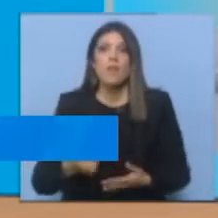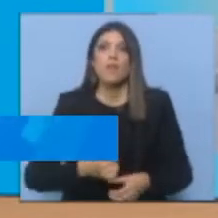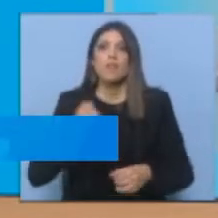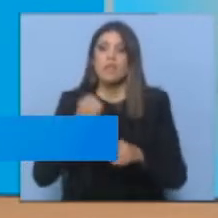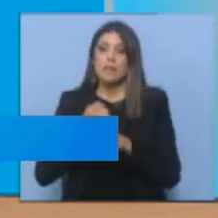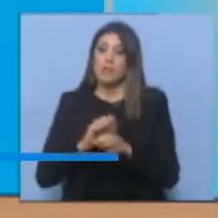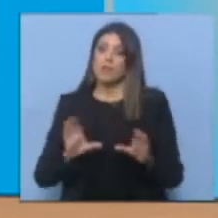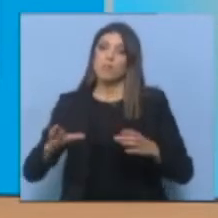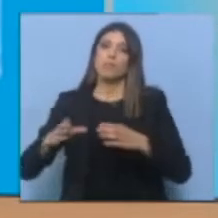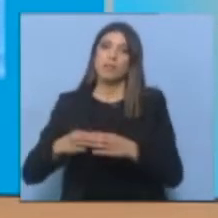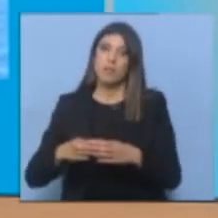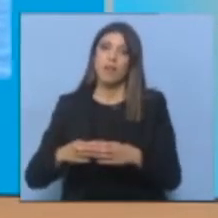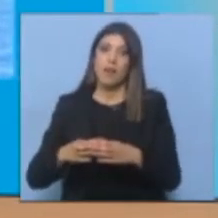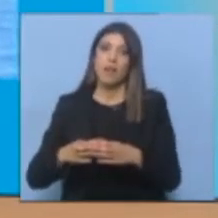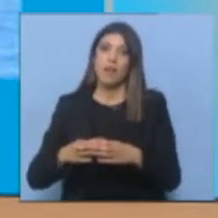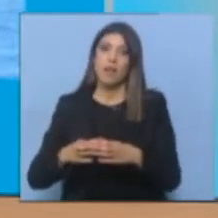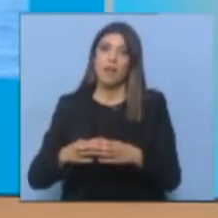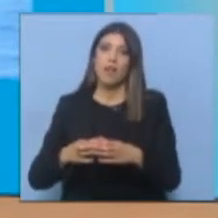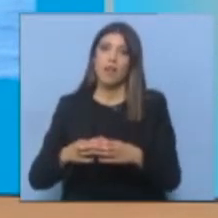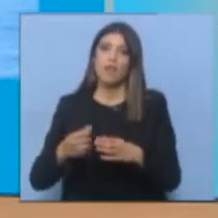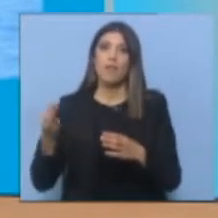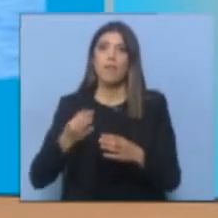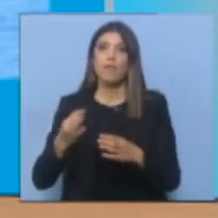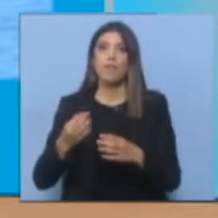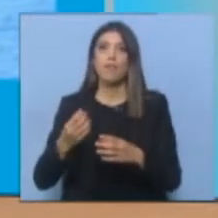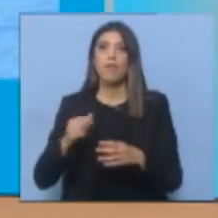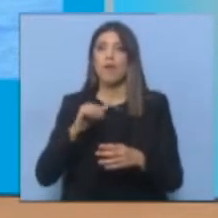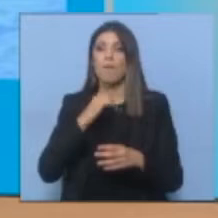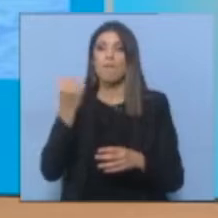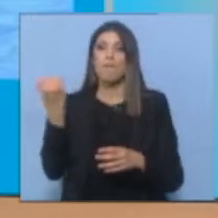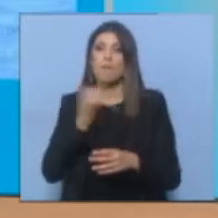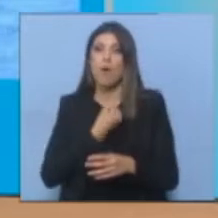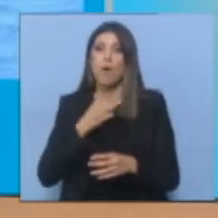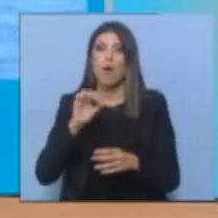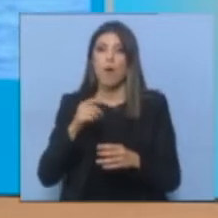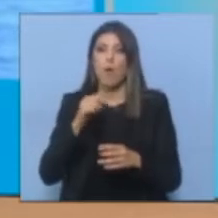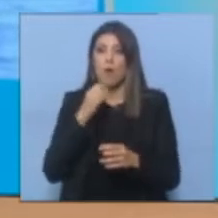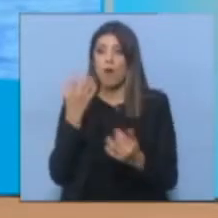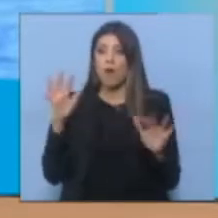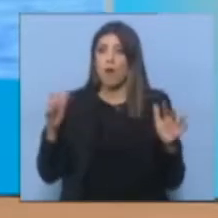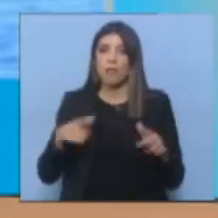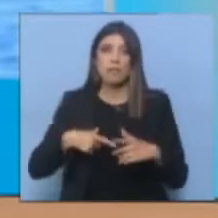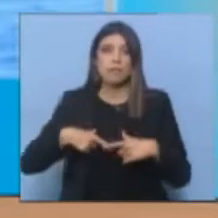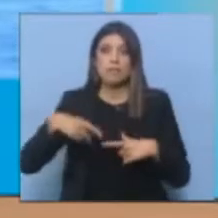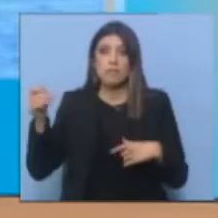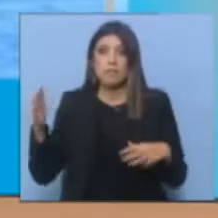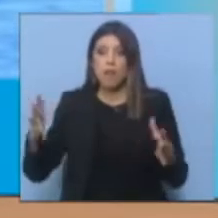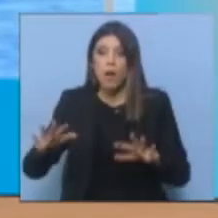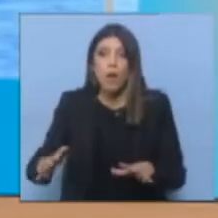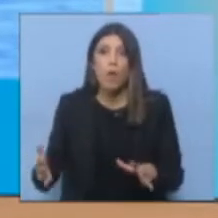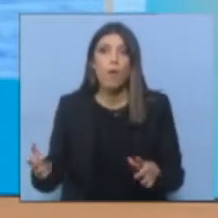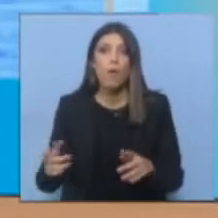dessa mesma comunidade e que, pura e simplesmente, foram mortos, desapareceram e que nós queremos, de facto, são